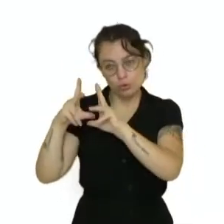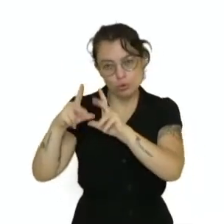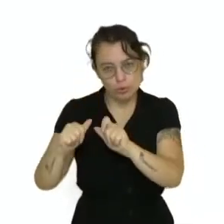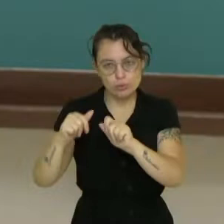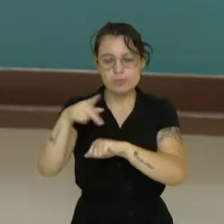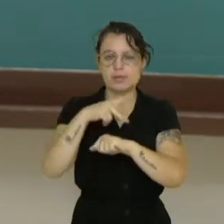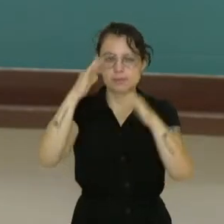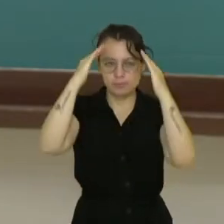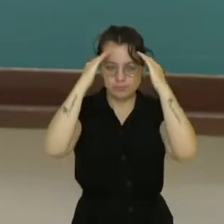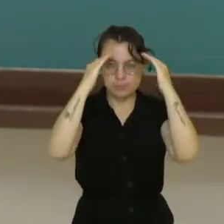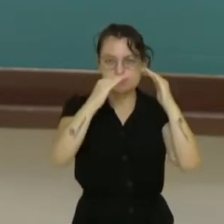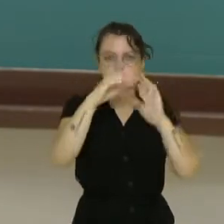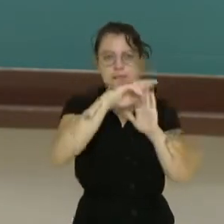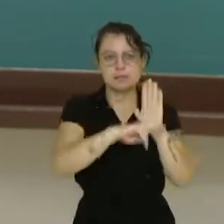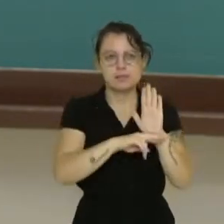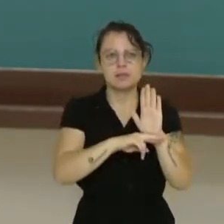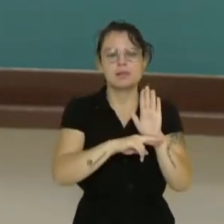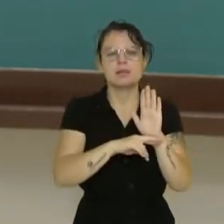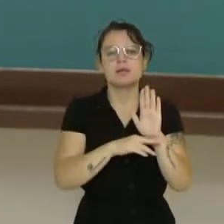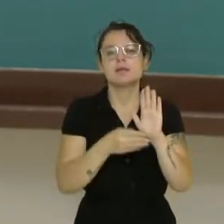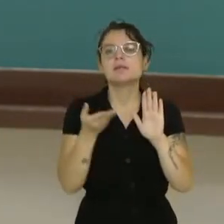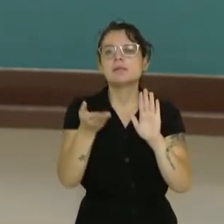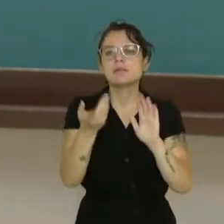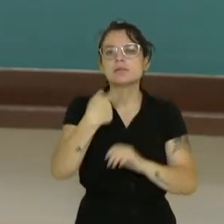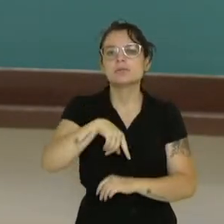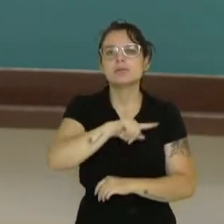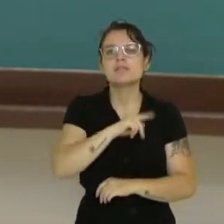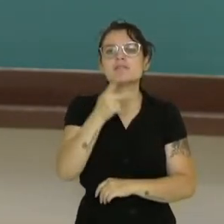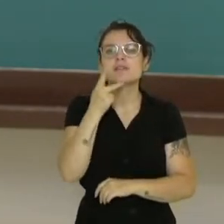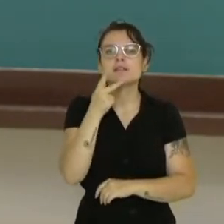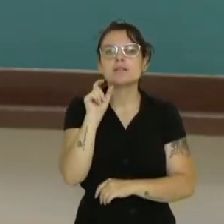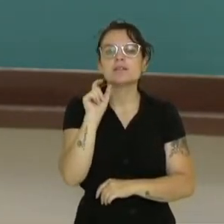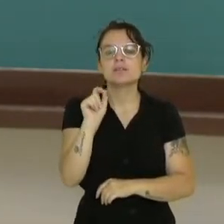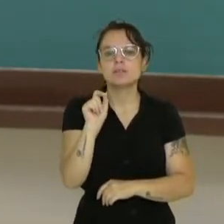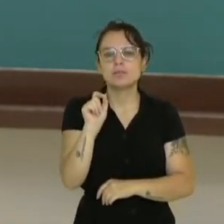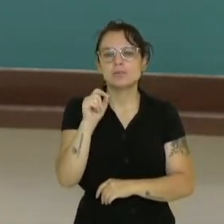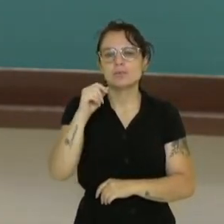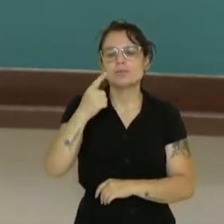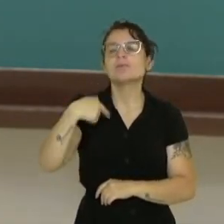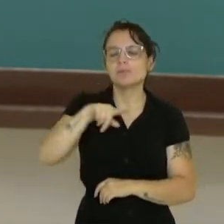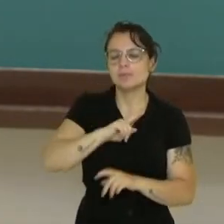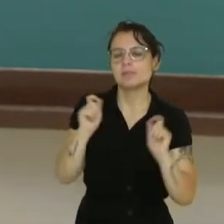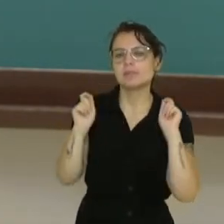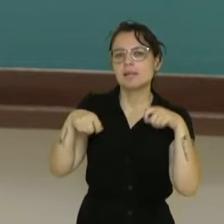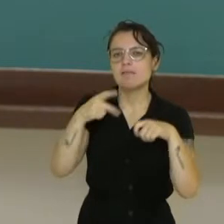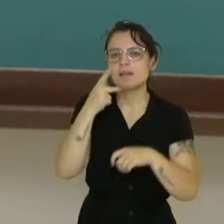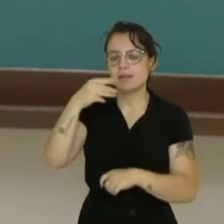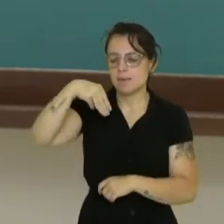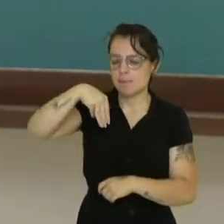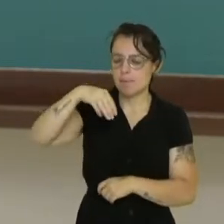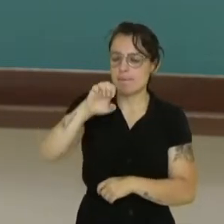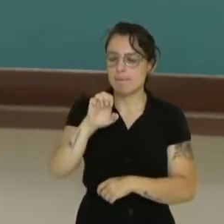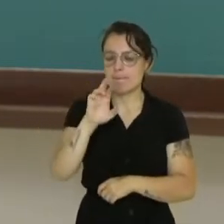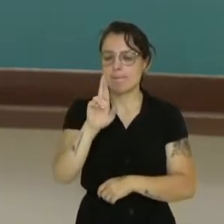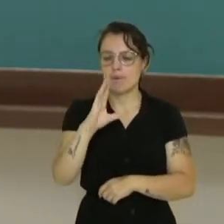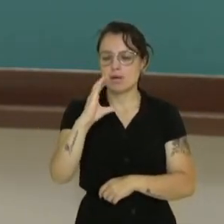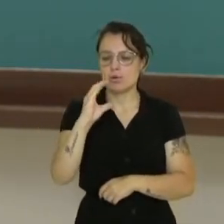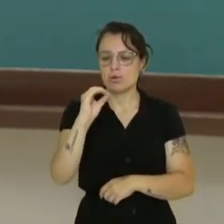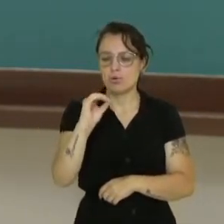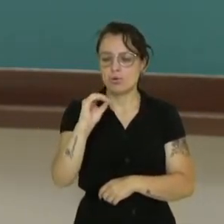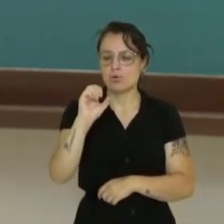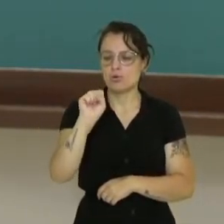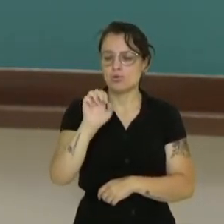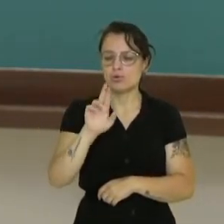participantes. Nesse caso, nós podemos falar, por exemplo, do Mercosul, que é o nosso bloco econômico.